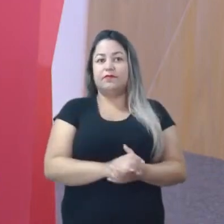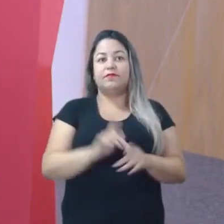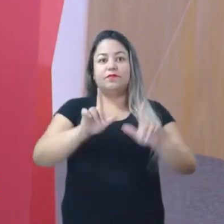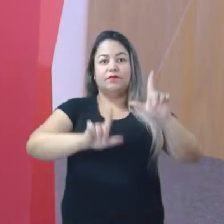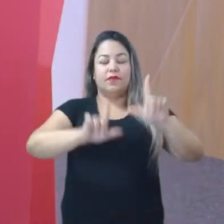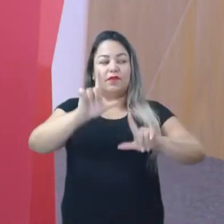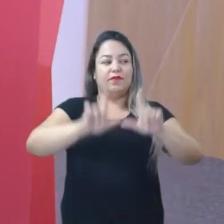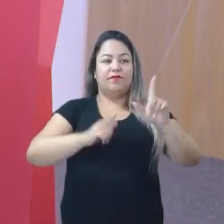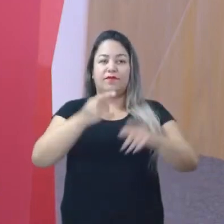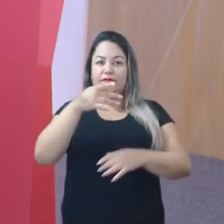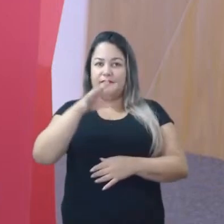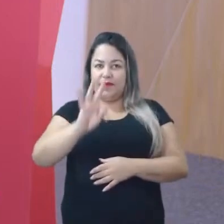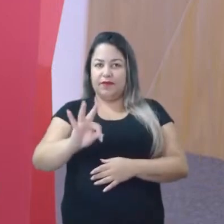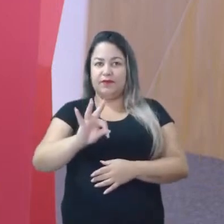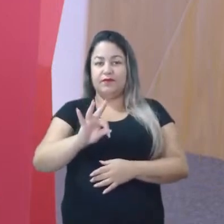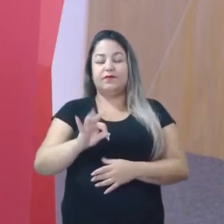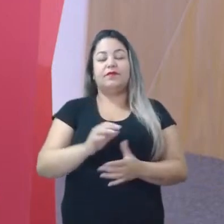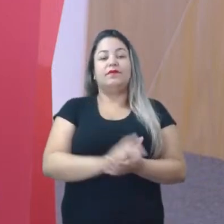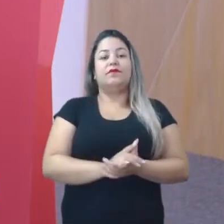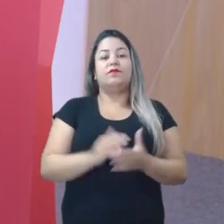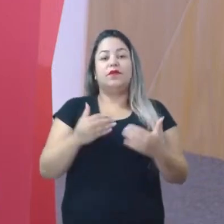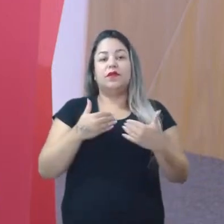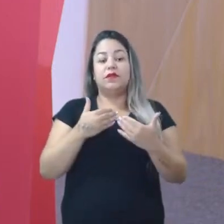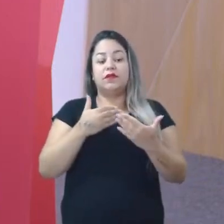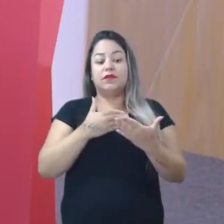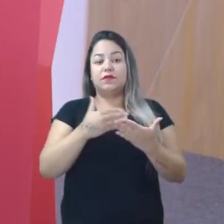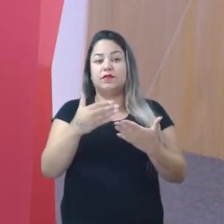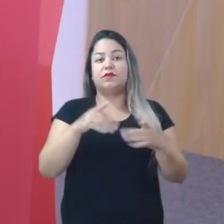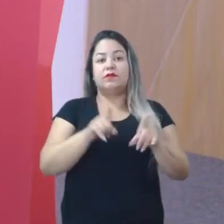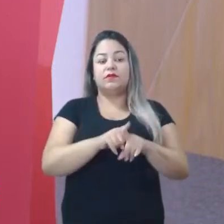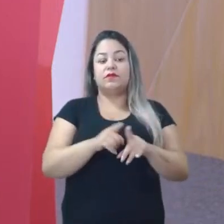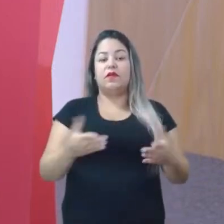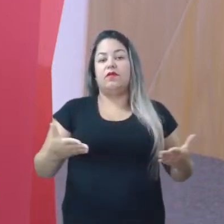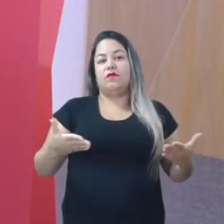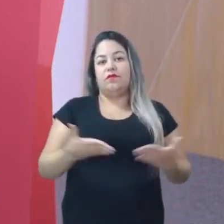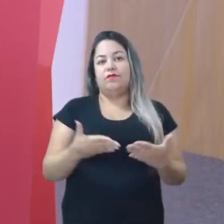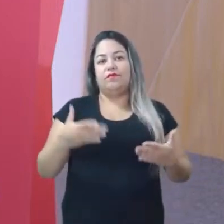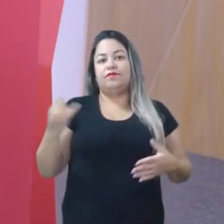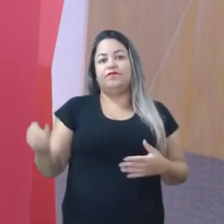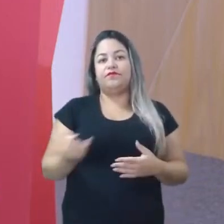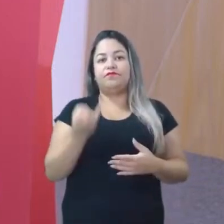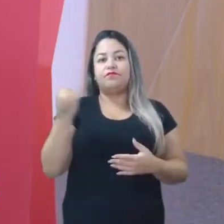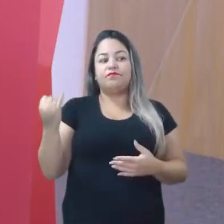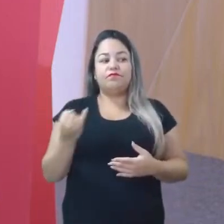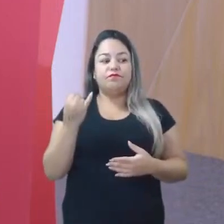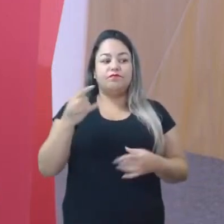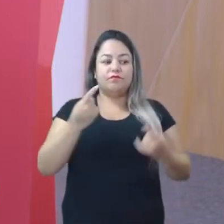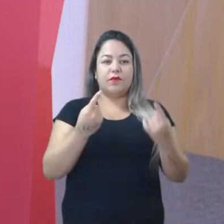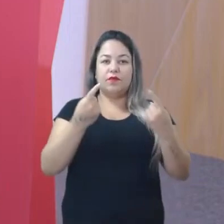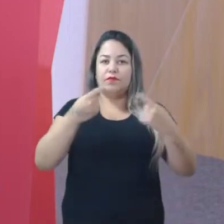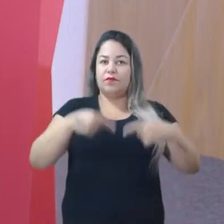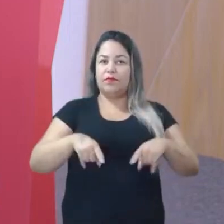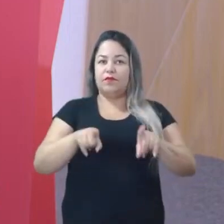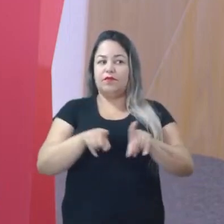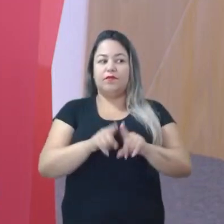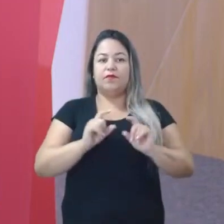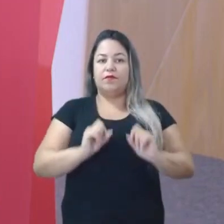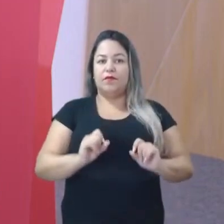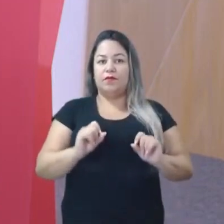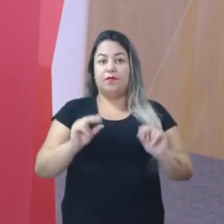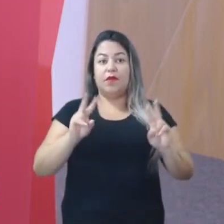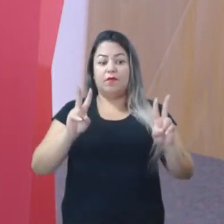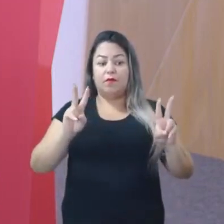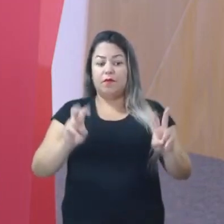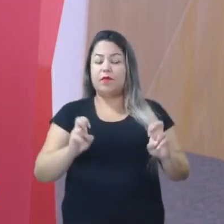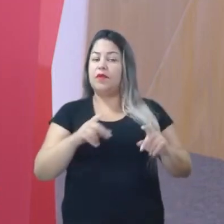PT. A gente abre essa edição de hoje falando sobre a importância de políticas afirmativas